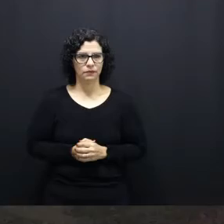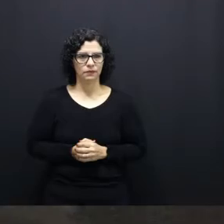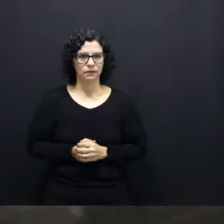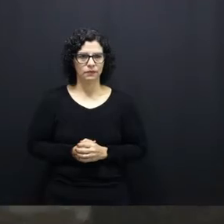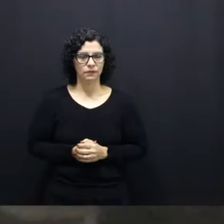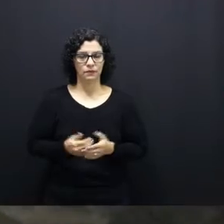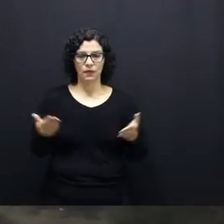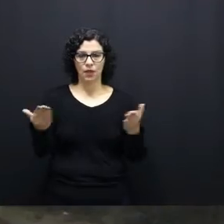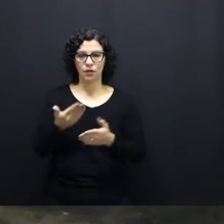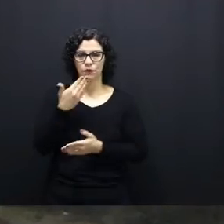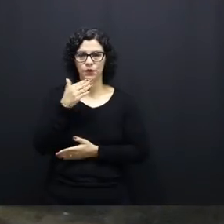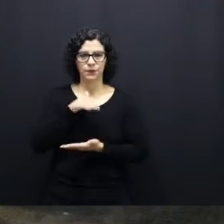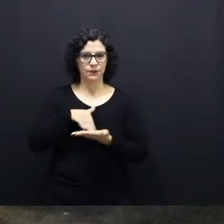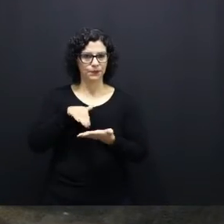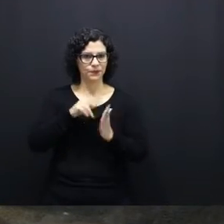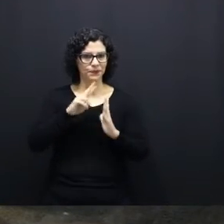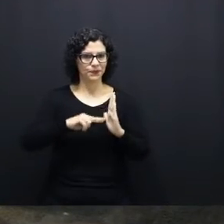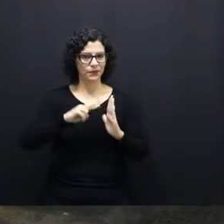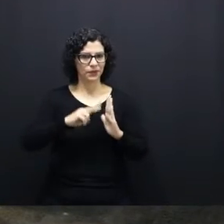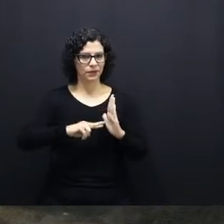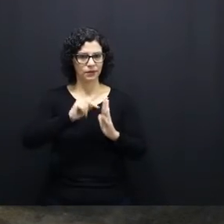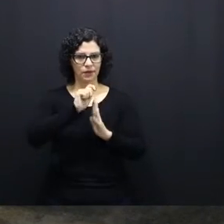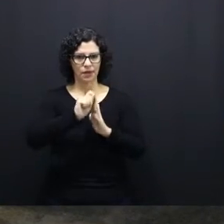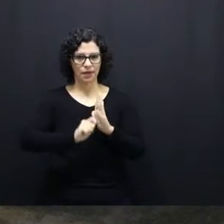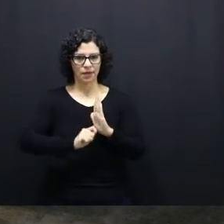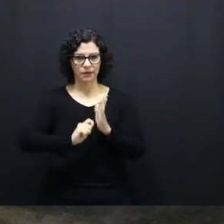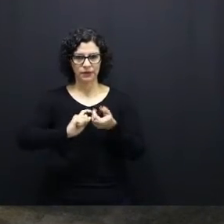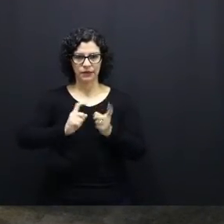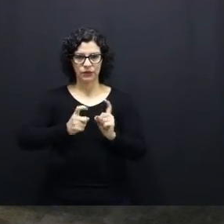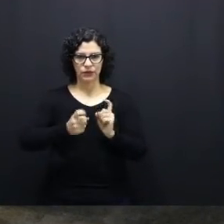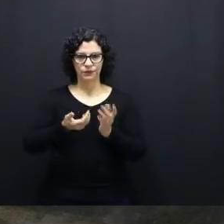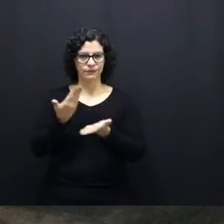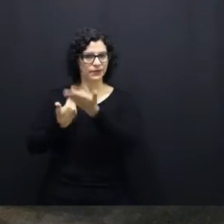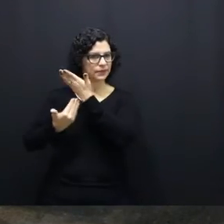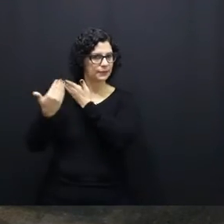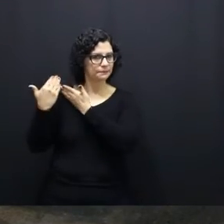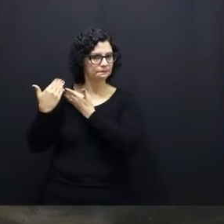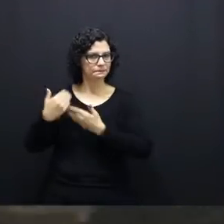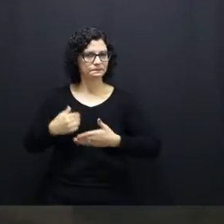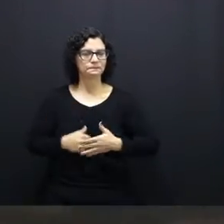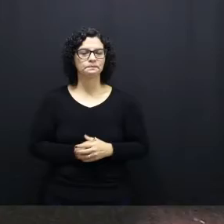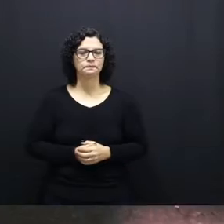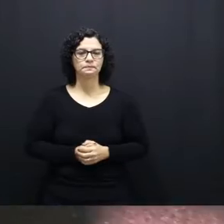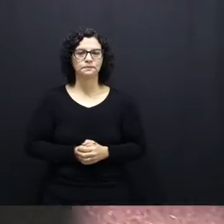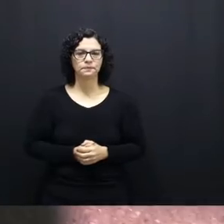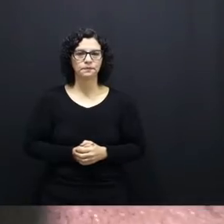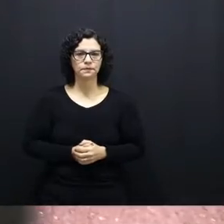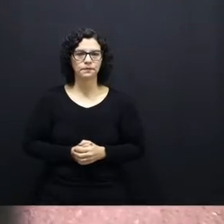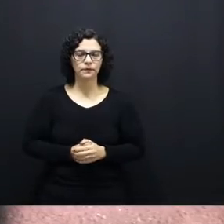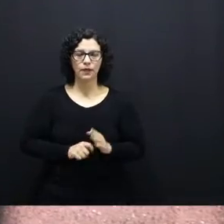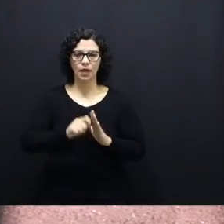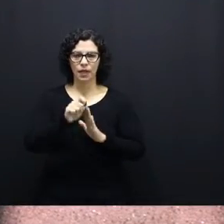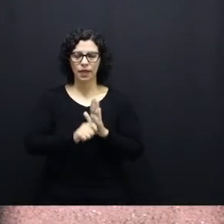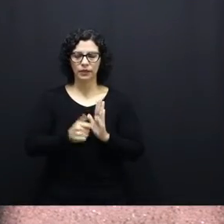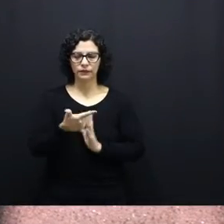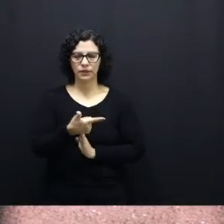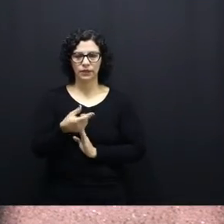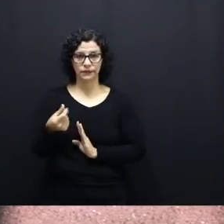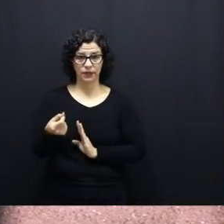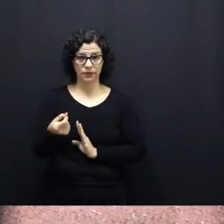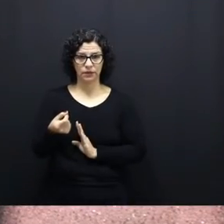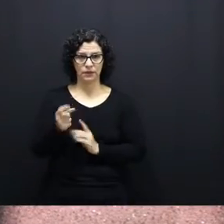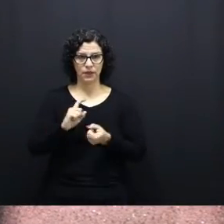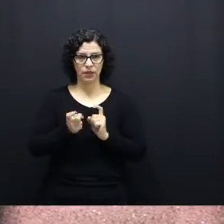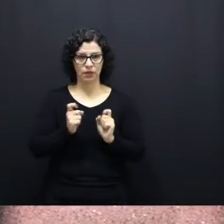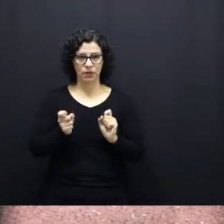e solicitar ao secretário que proceda a leitura da ata da sessão anterior a ata da 20ª sessão ordinária